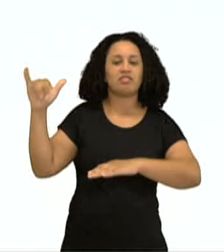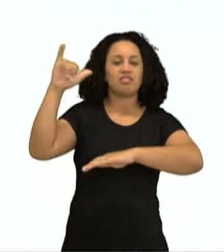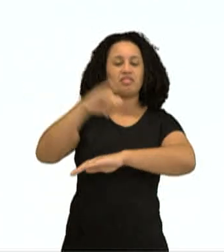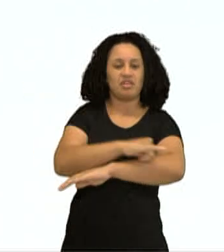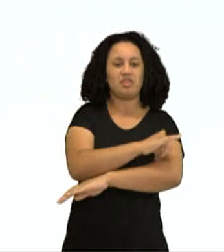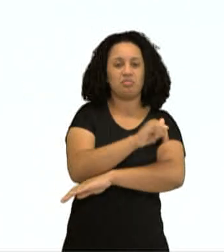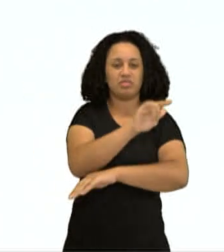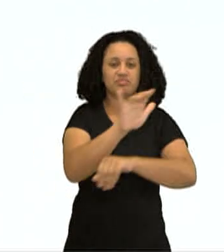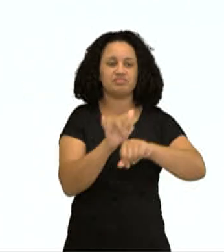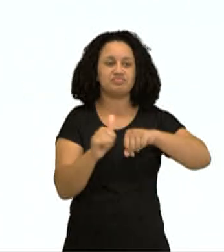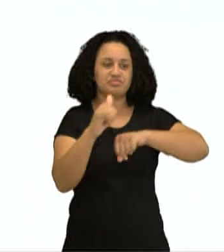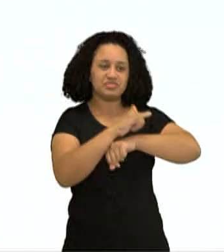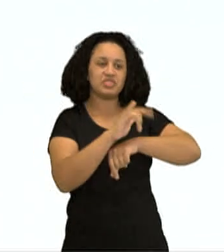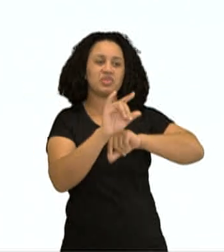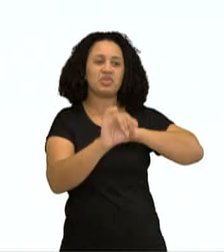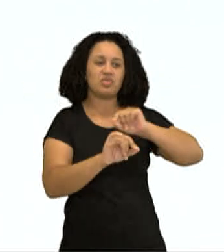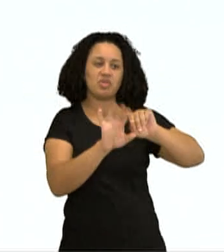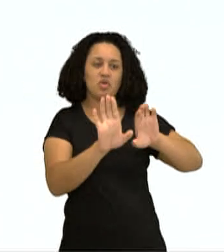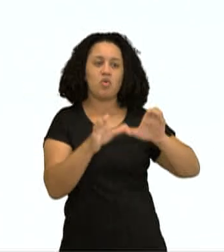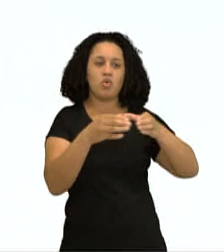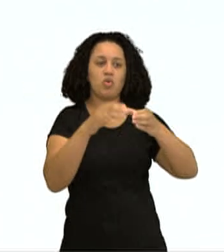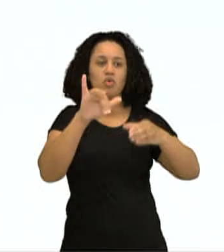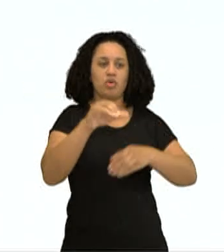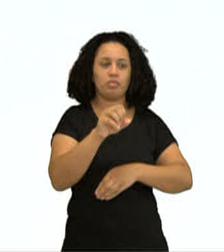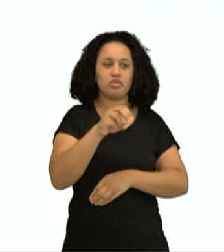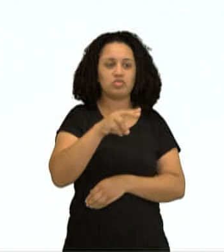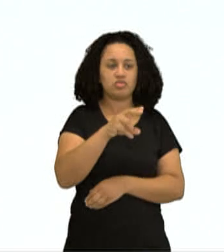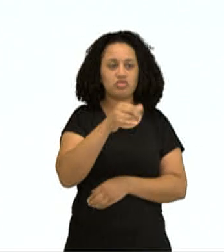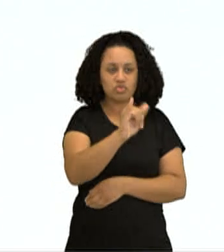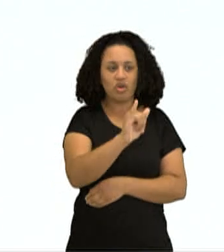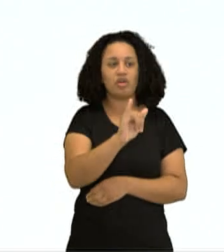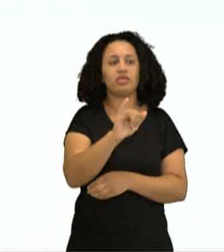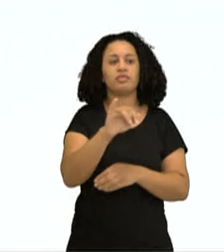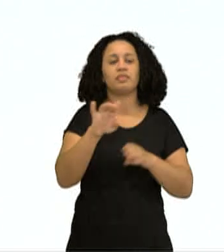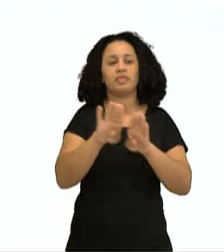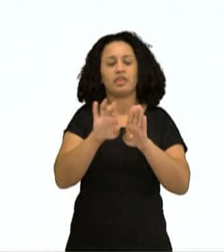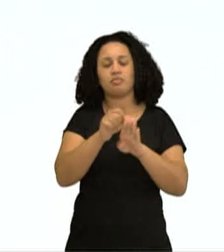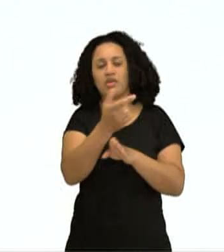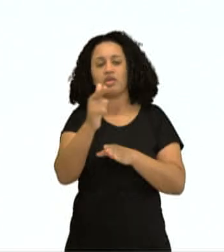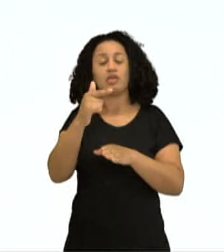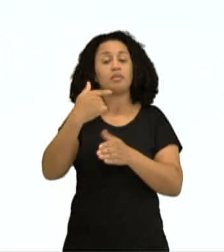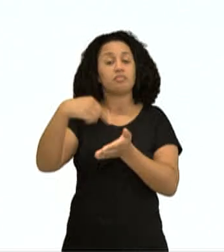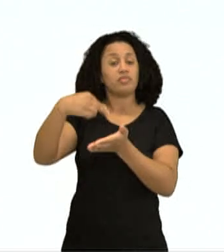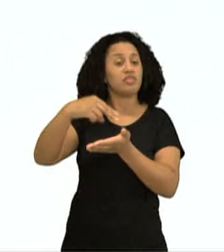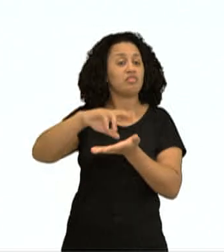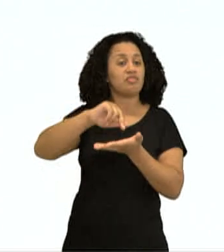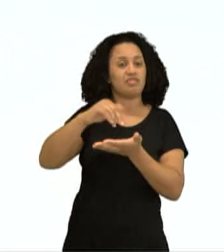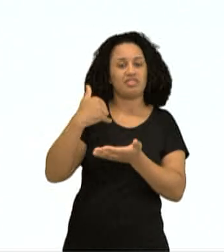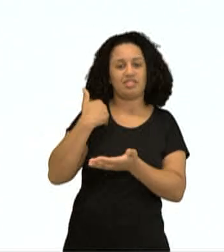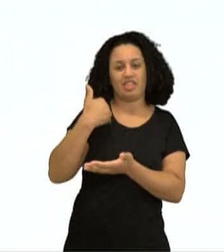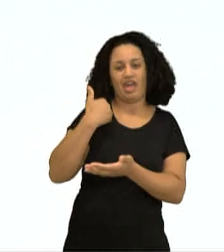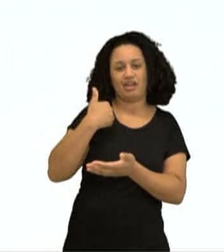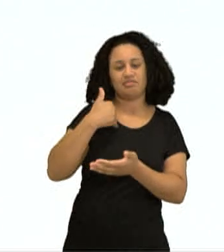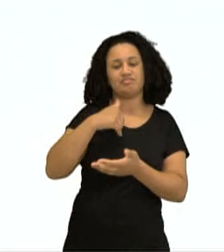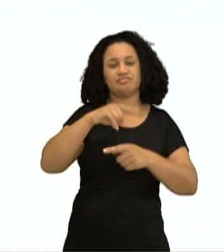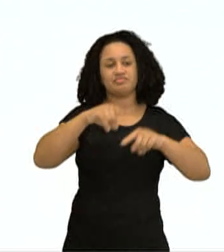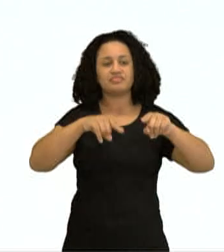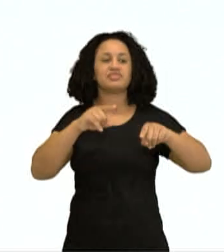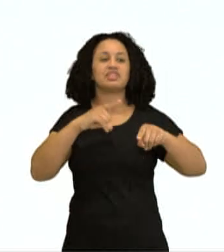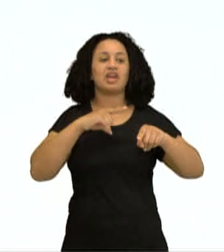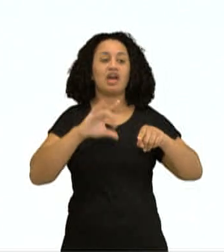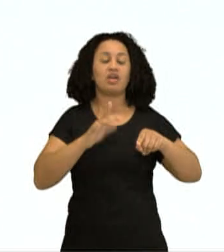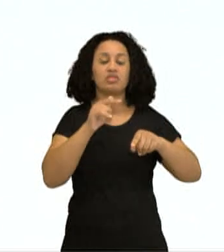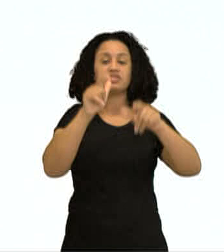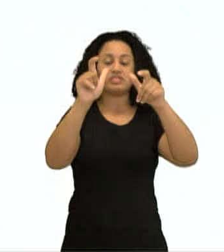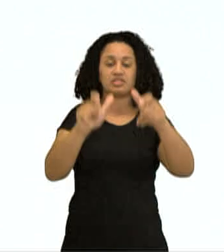pela agência Joy e pelo grupo de dança Backstage, com bailarinos de diversas idades. A ação aconteceu na área de desembarque,